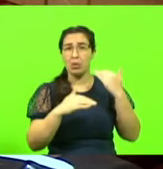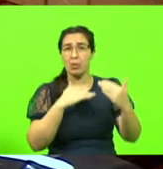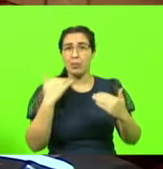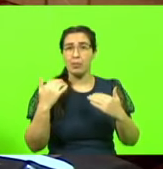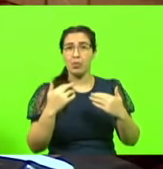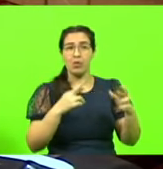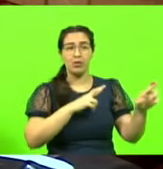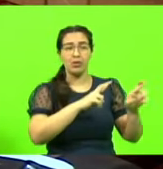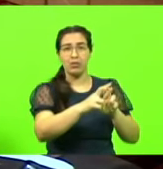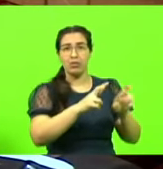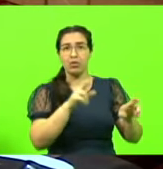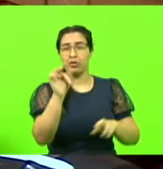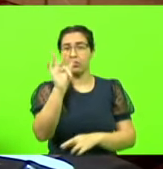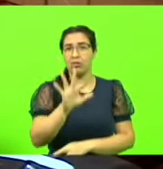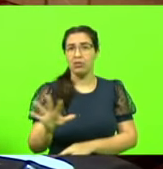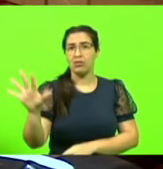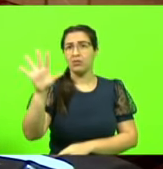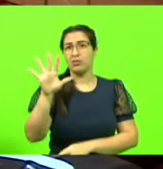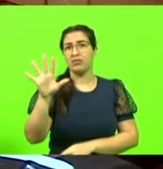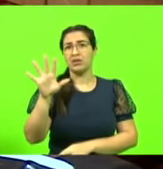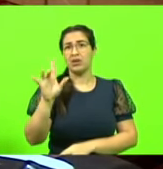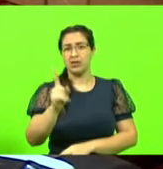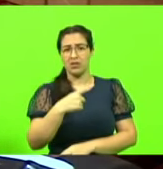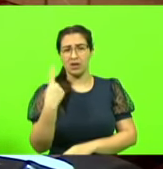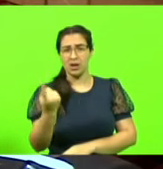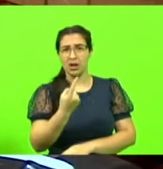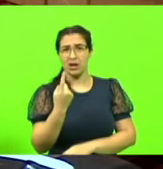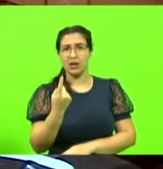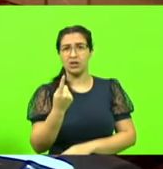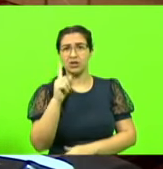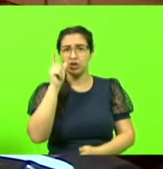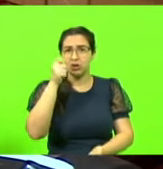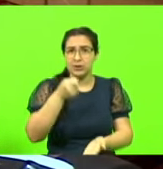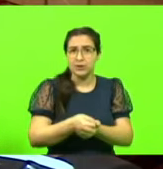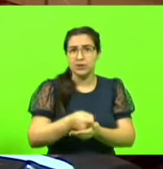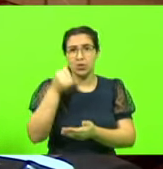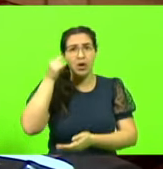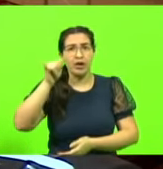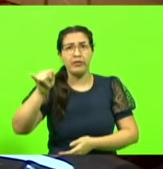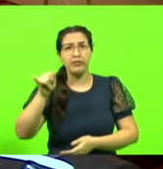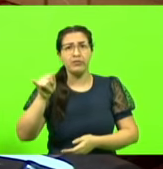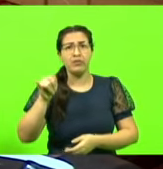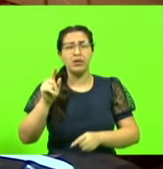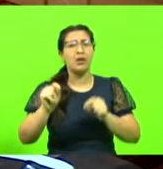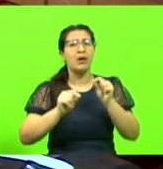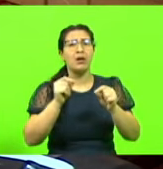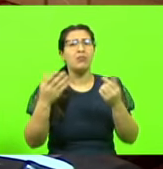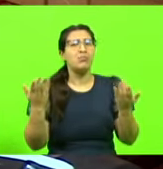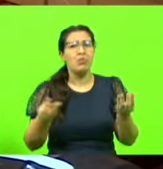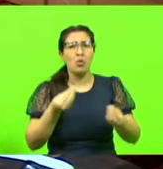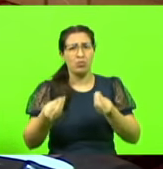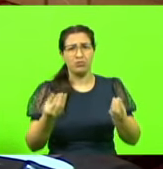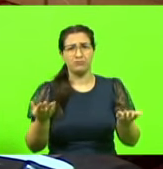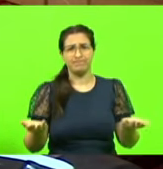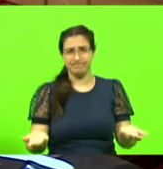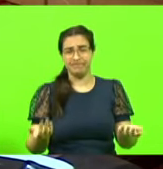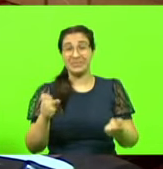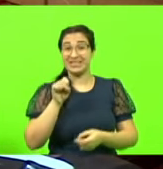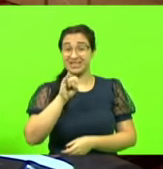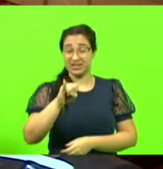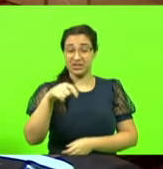rodovias federais para que nós tomemos uma atitude? Essa é a questão. Se, nesse